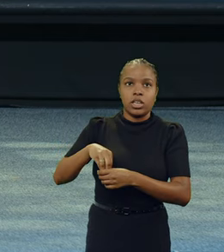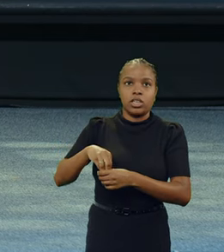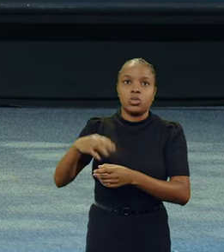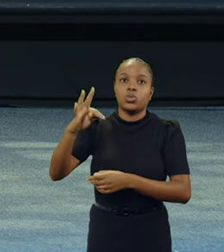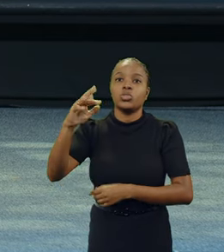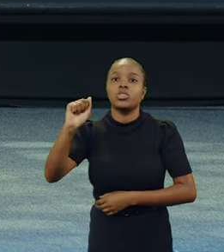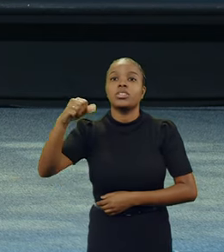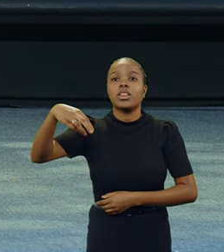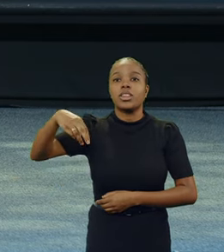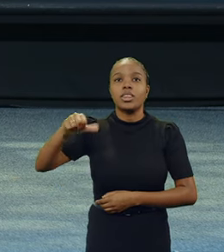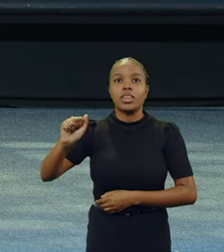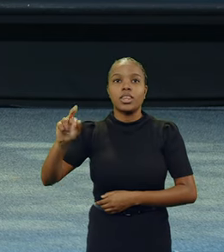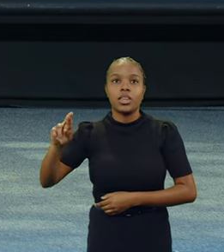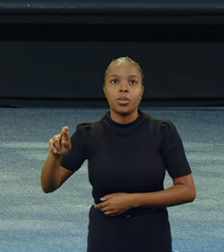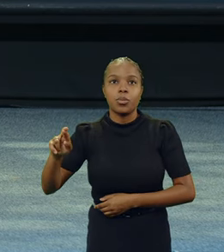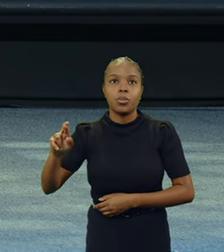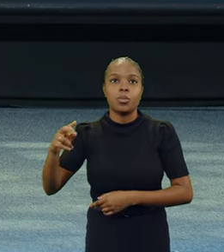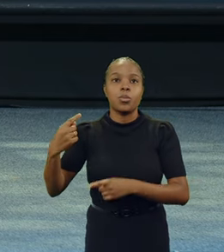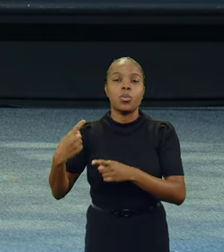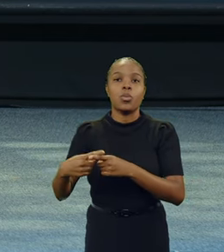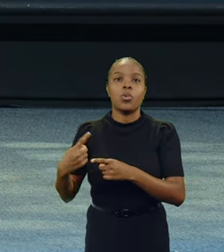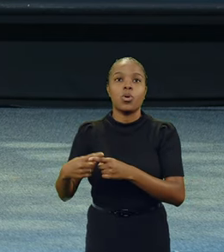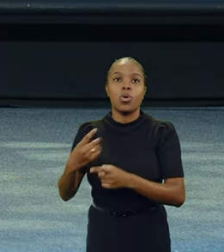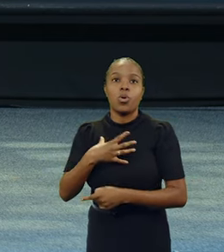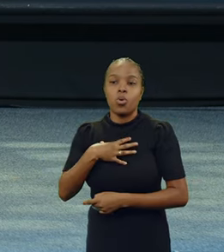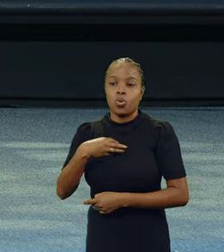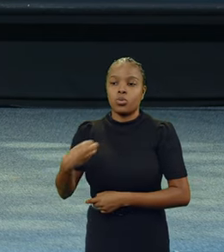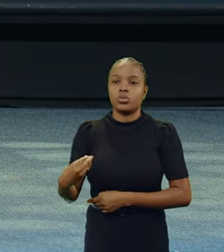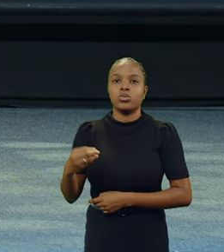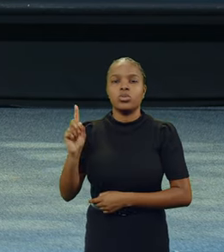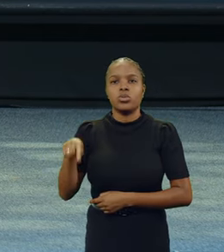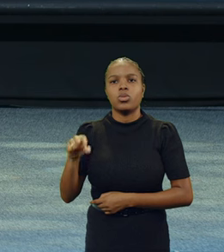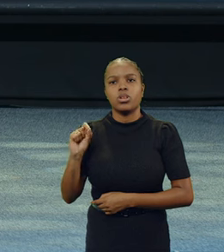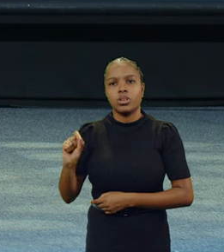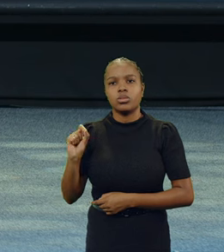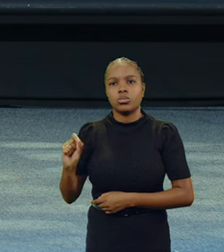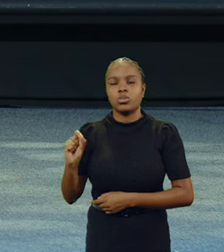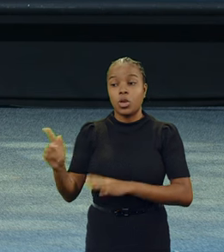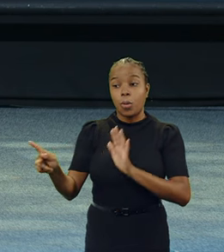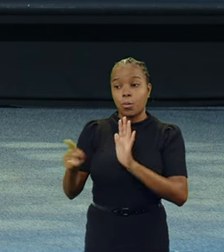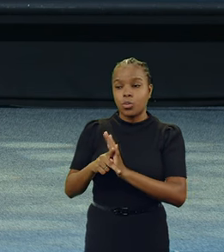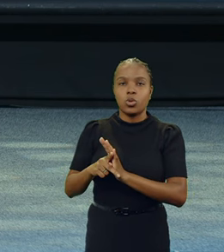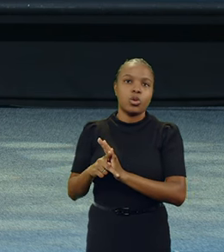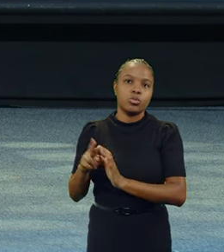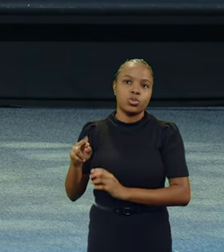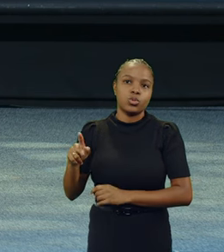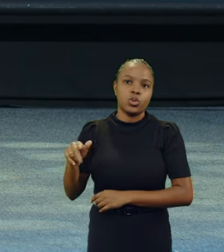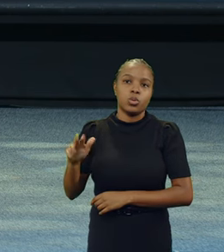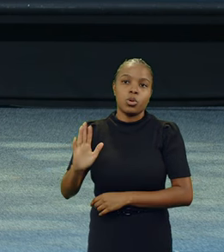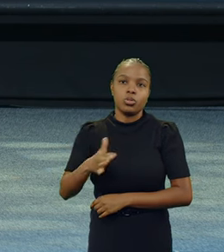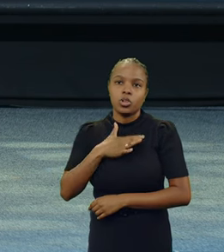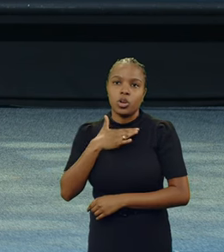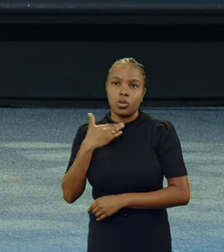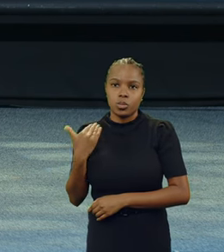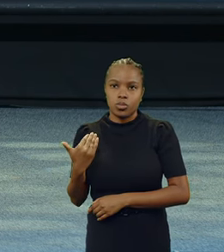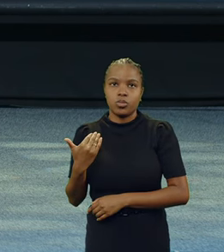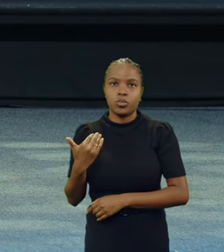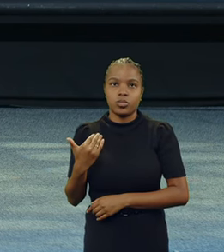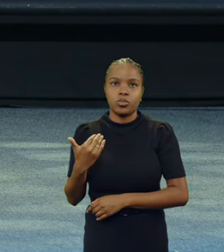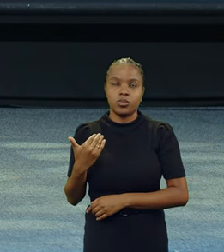o filho seria cotado como descendência de seu irmão que havia morrido.